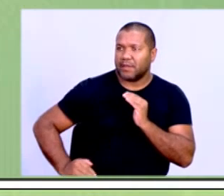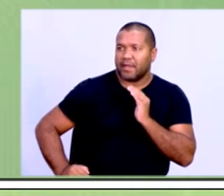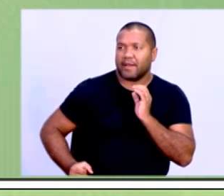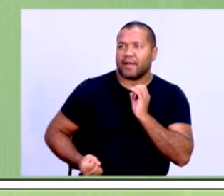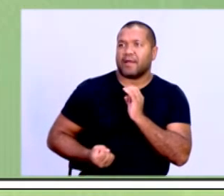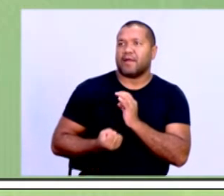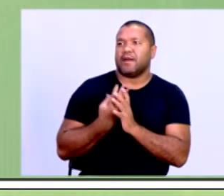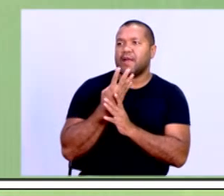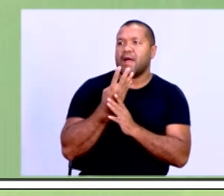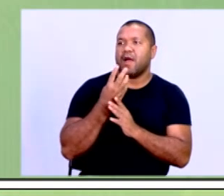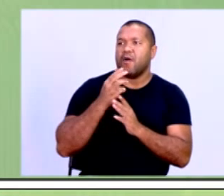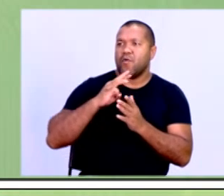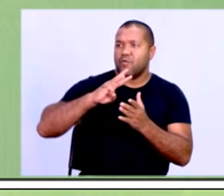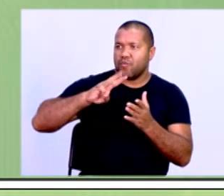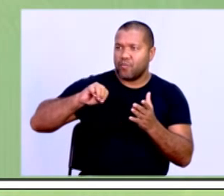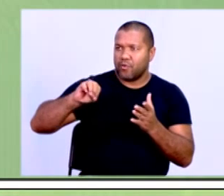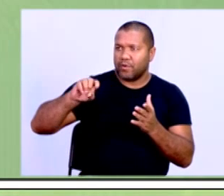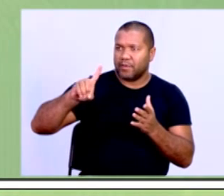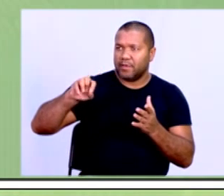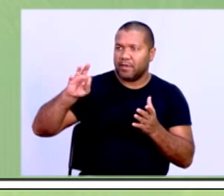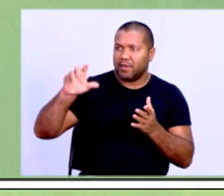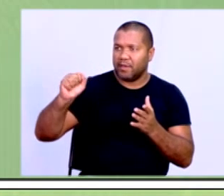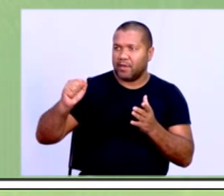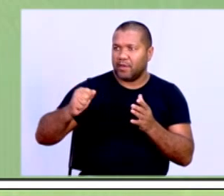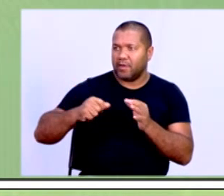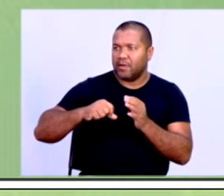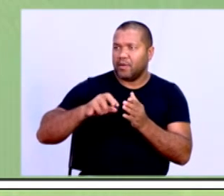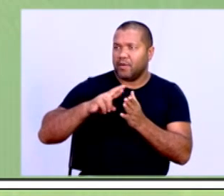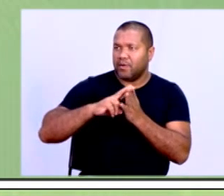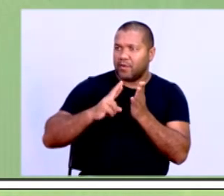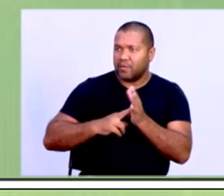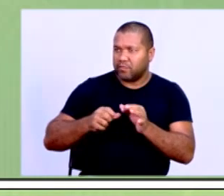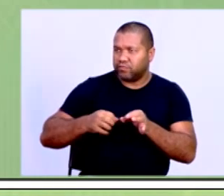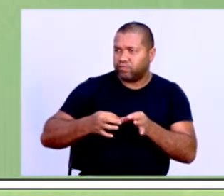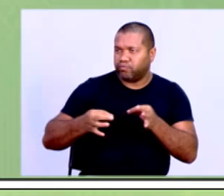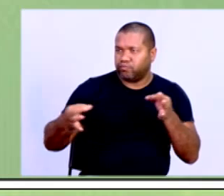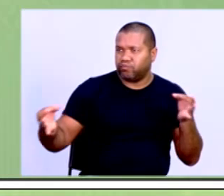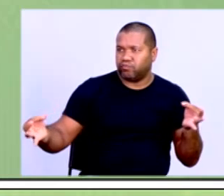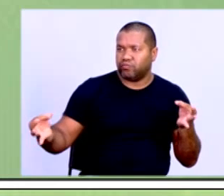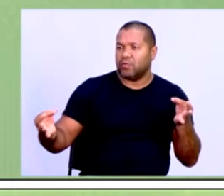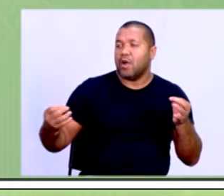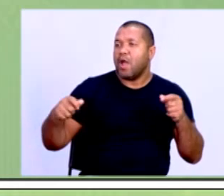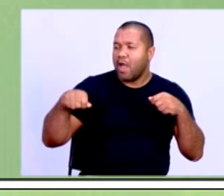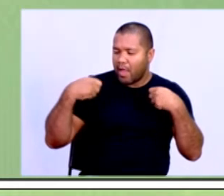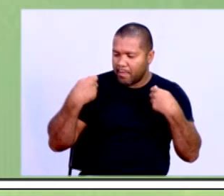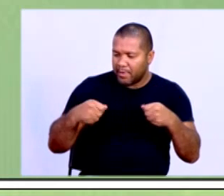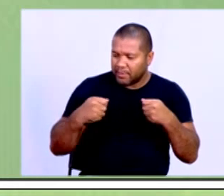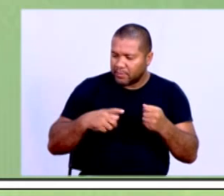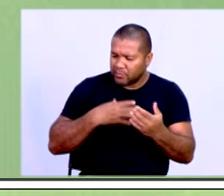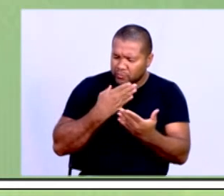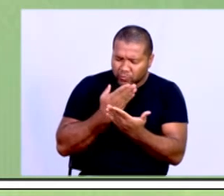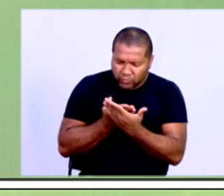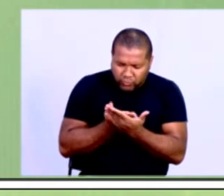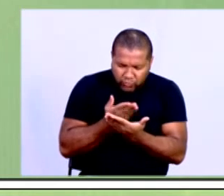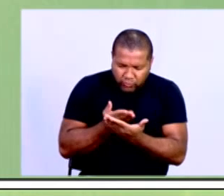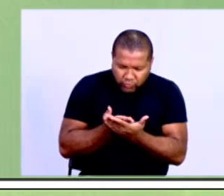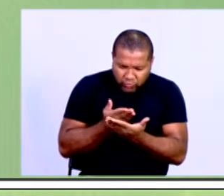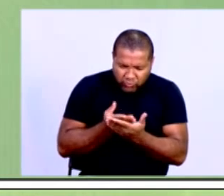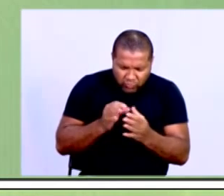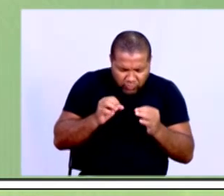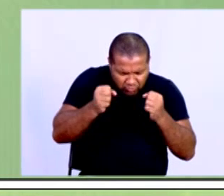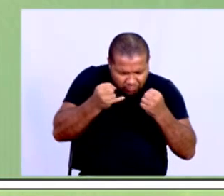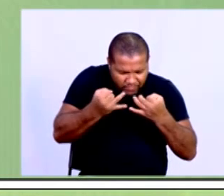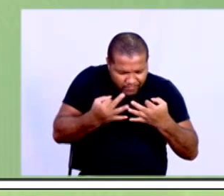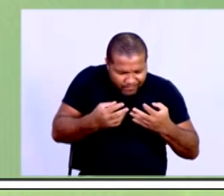Desenvolver um modelo abrangente. São realizados estudos detalhados do negócio, formados